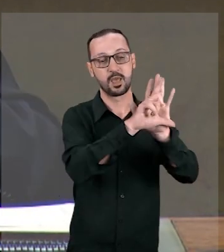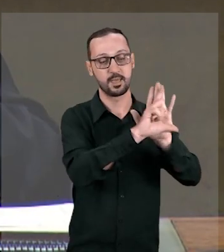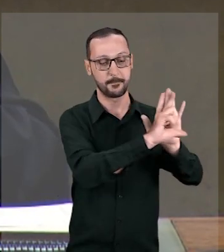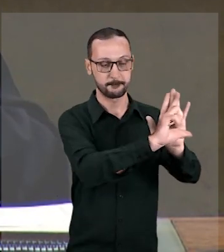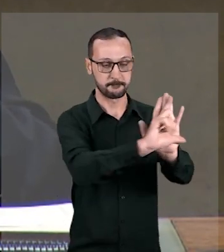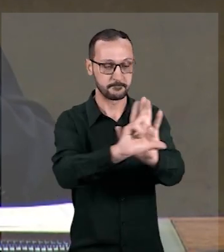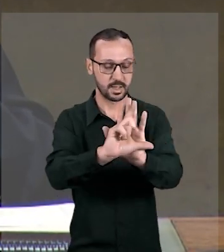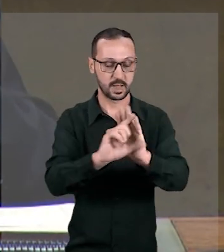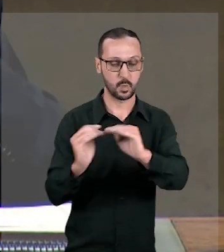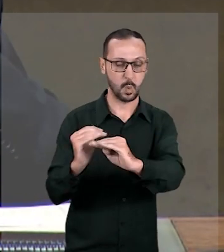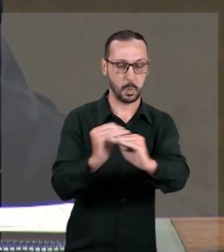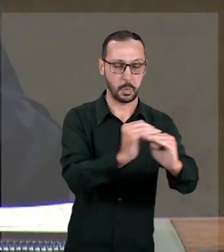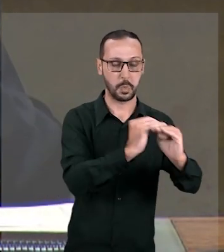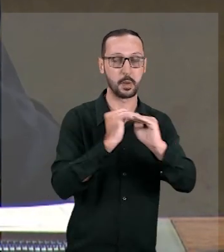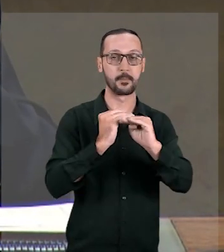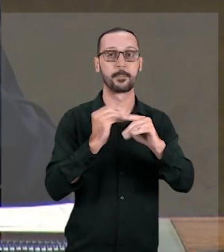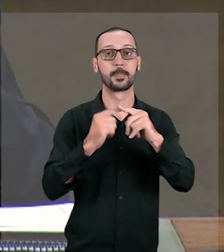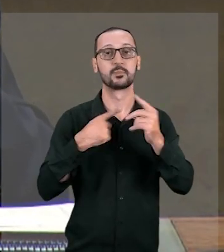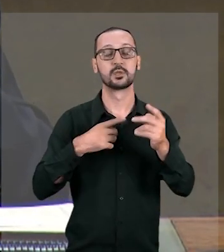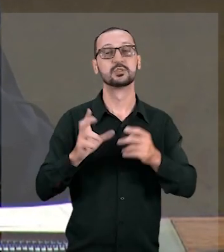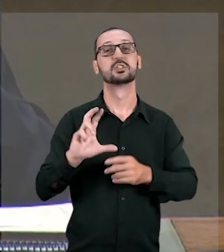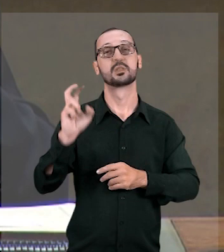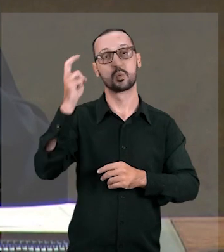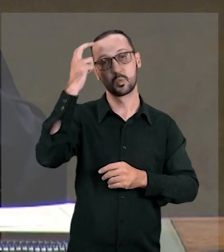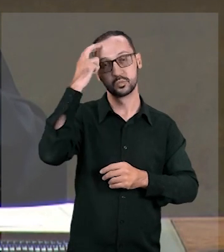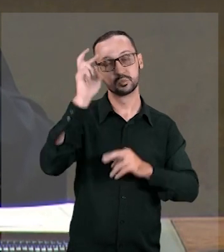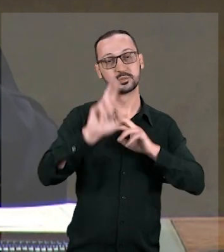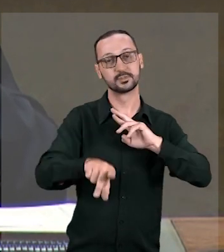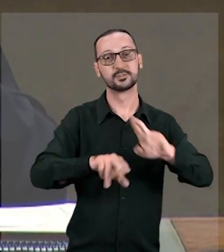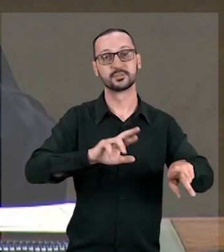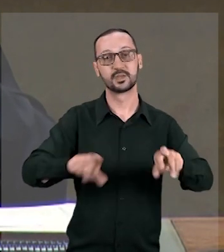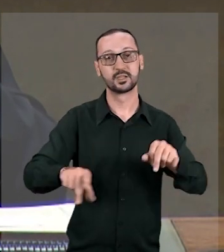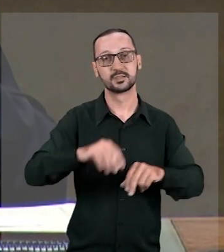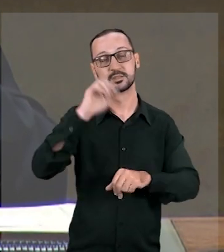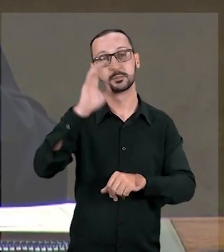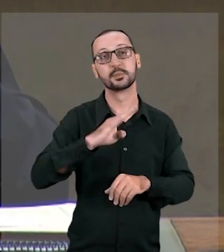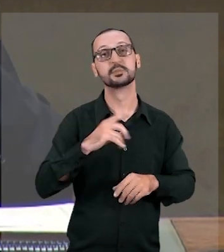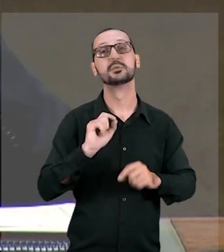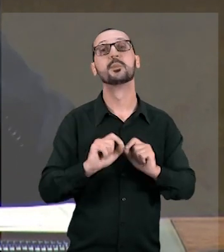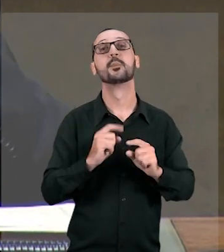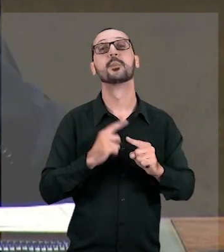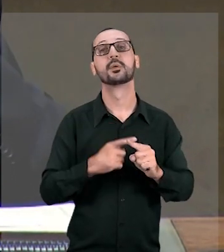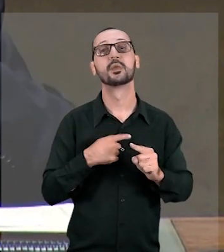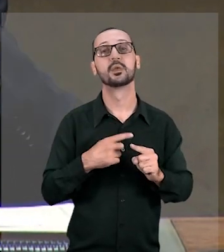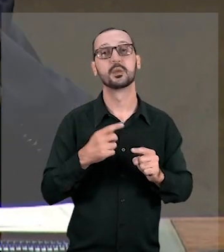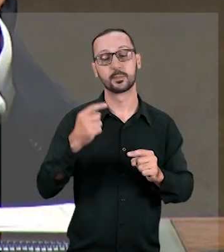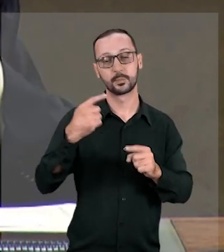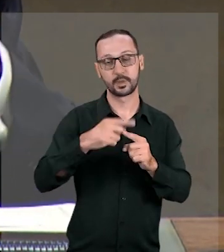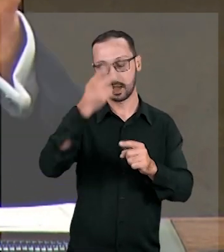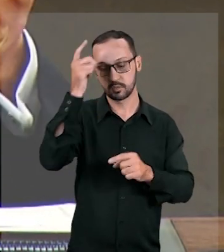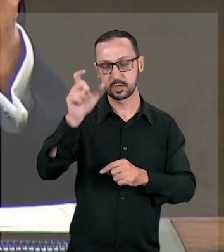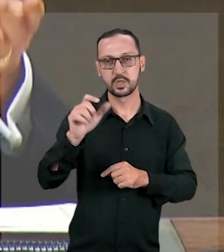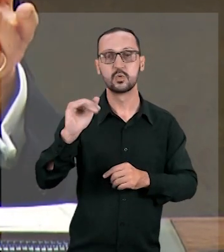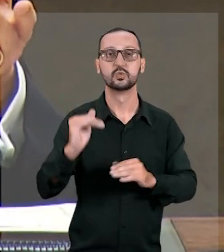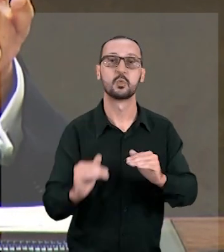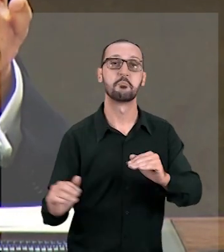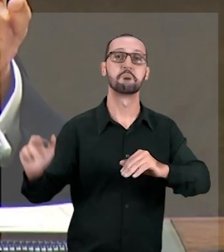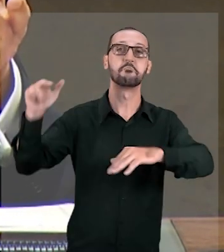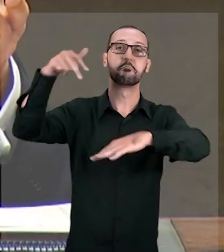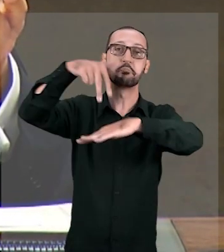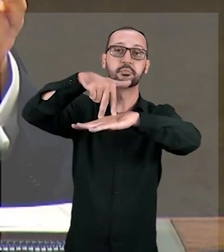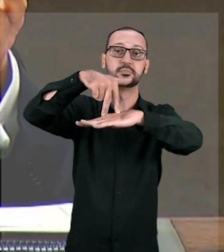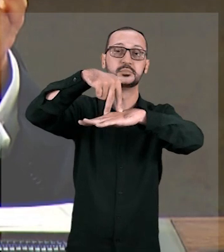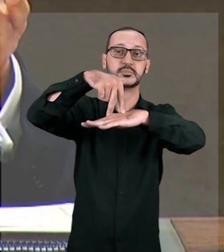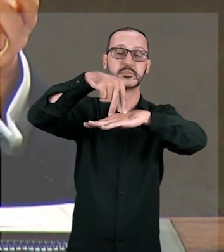para todo mundo, porque parte da cultura da desigualdade no Brasil é formada pelos que acham que estão fora e acima da